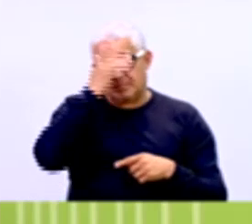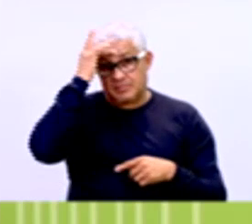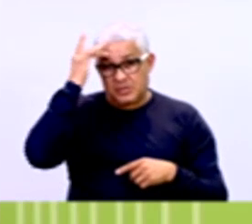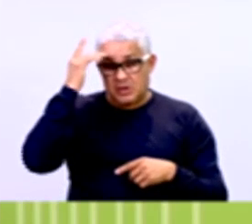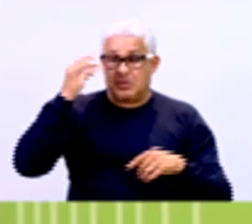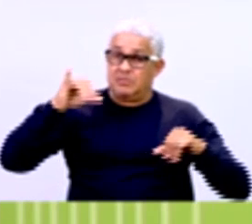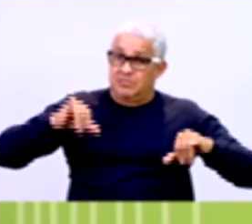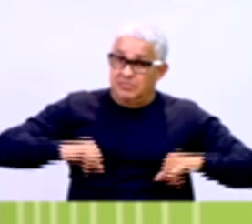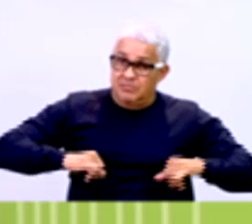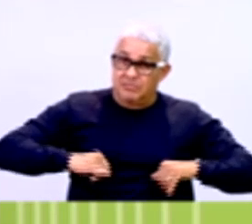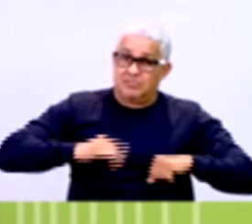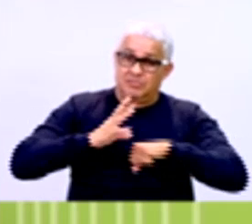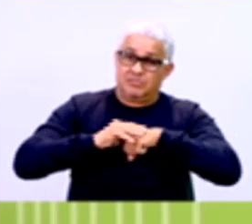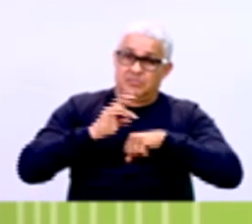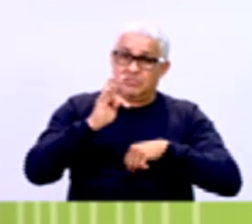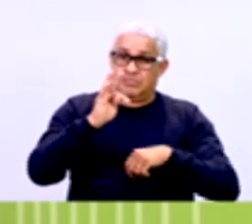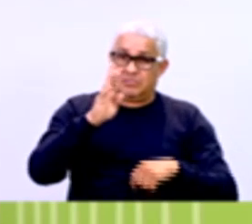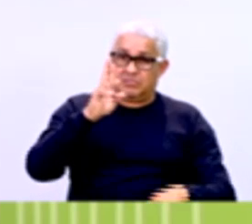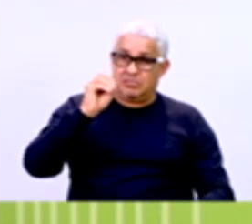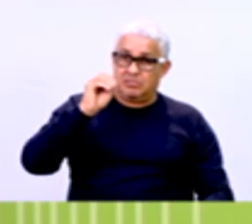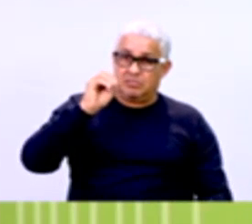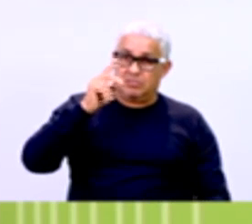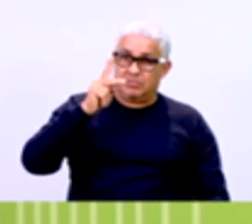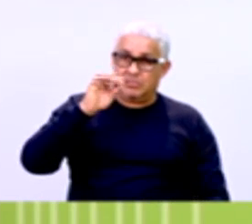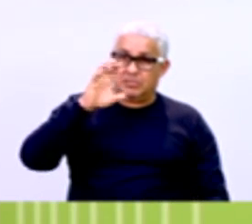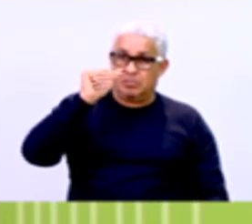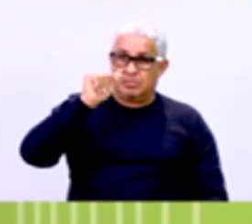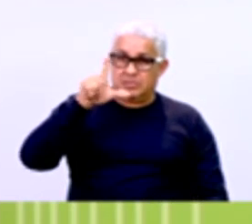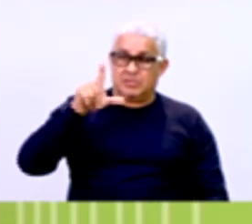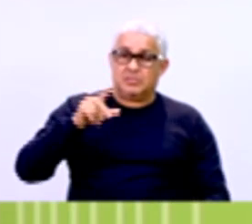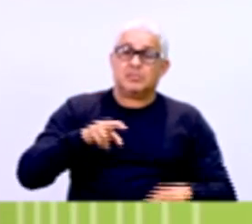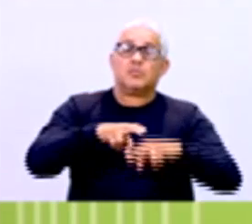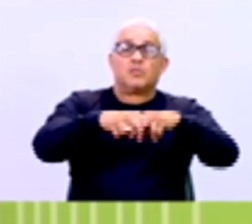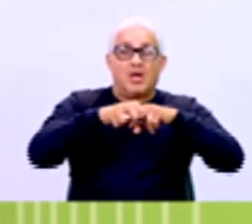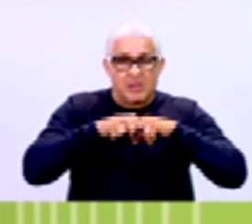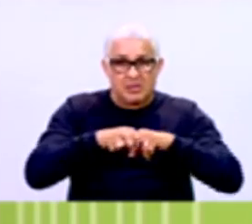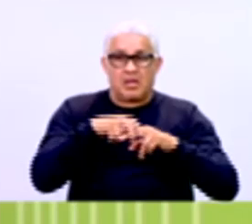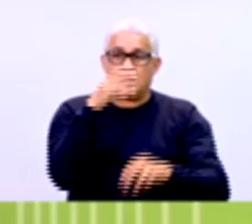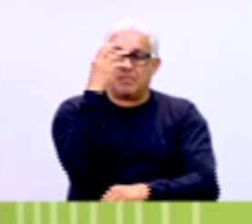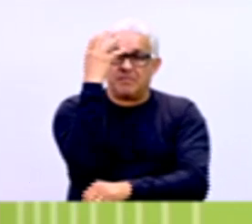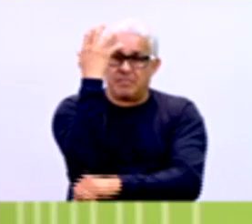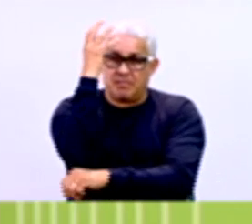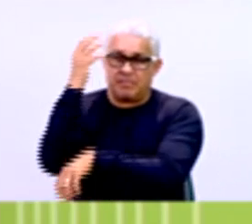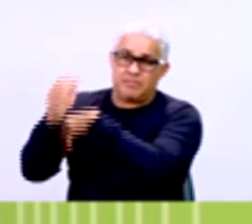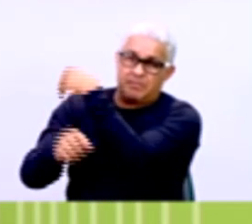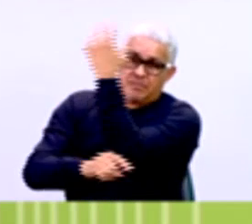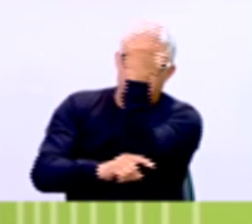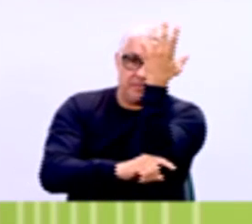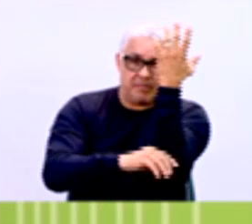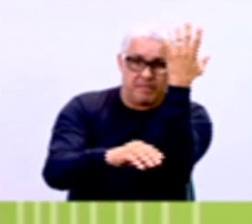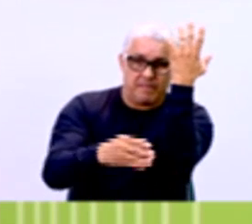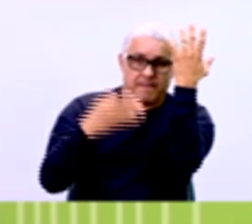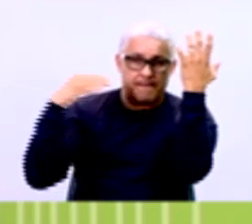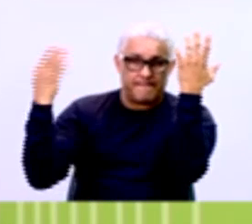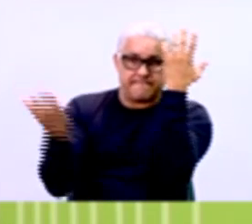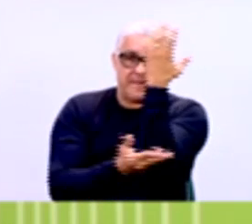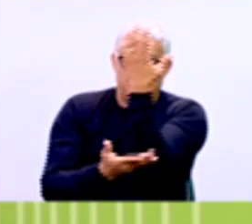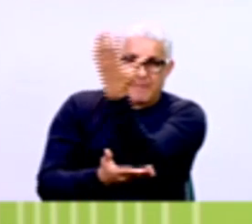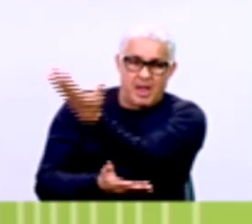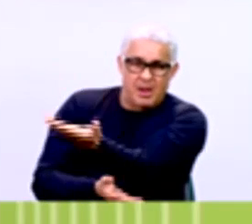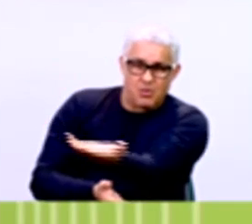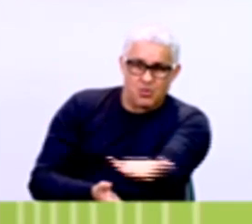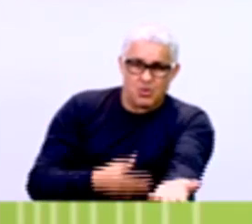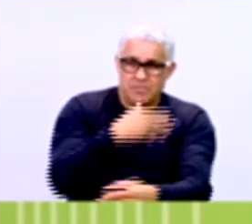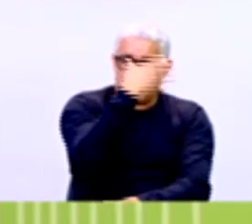doenças tropicais causadas por um desequilíbrio no meio ambiente, causadas por desmatamento, enfim. Então nós vivemos um momento que